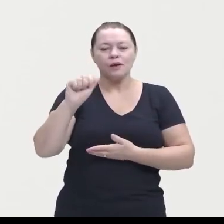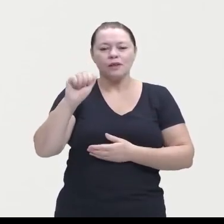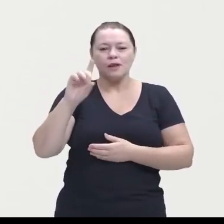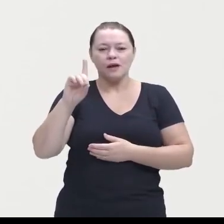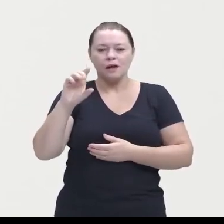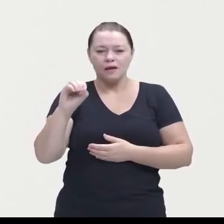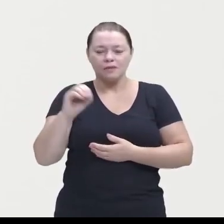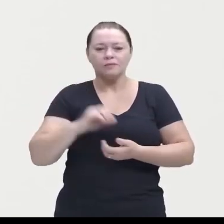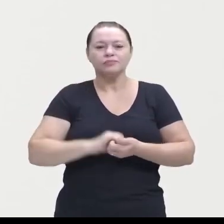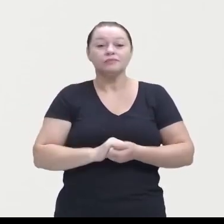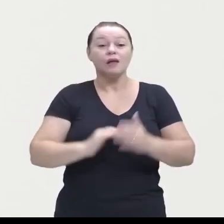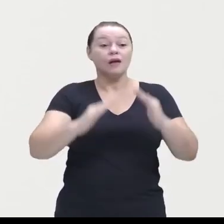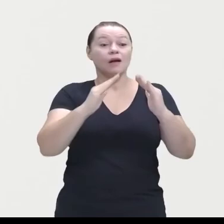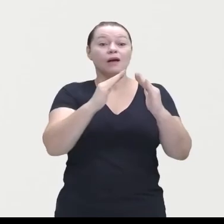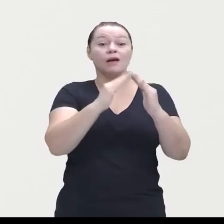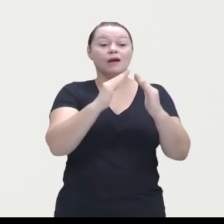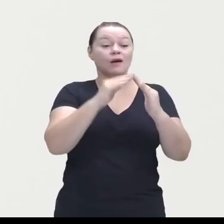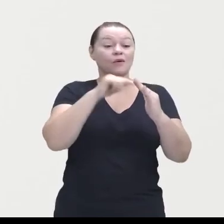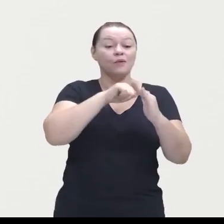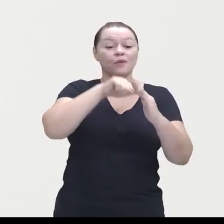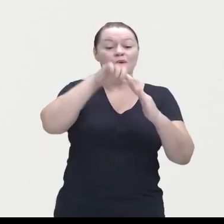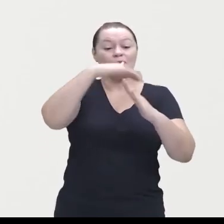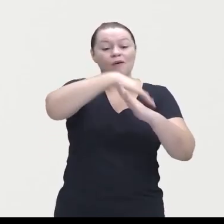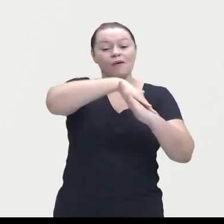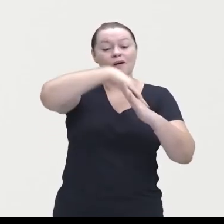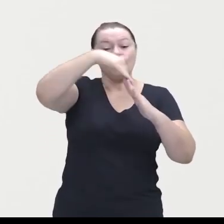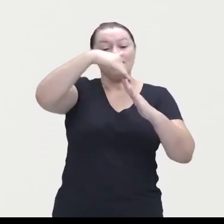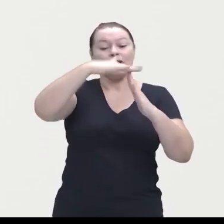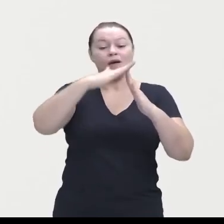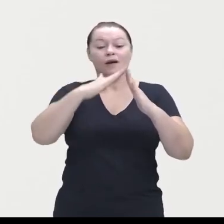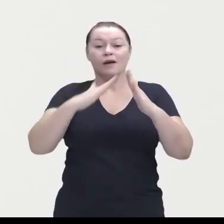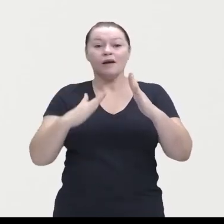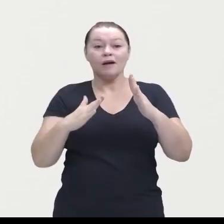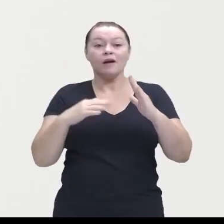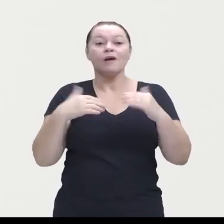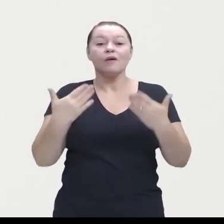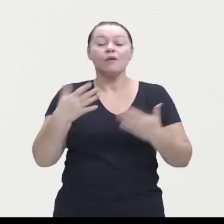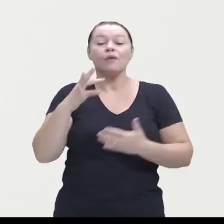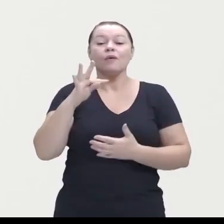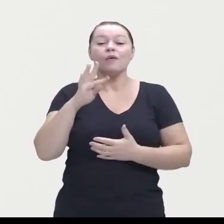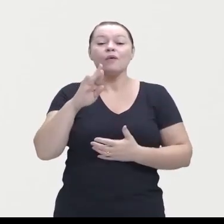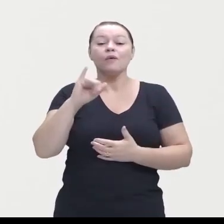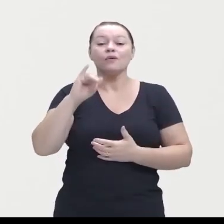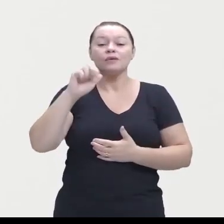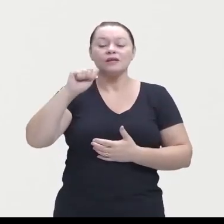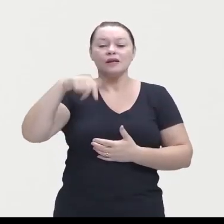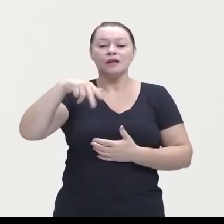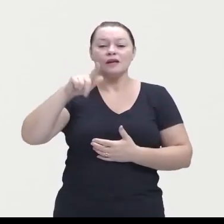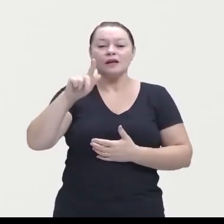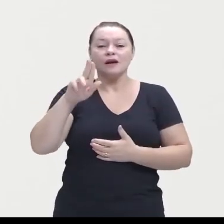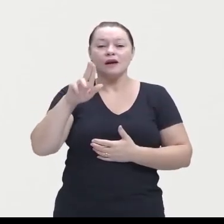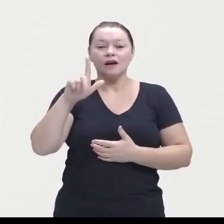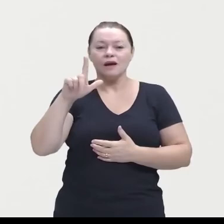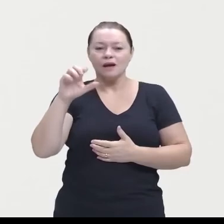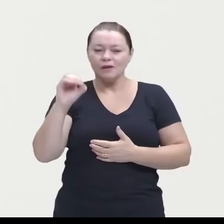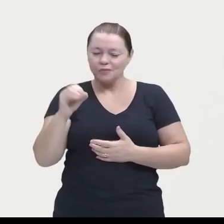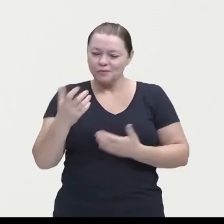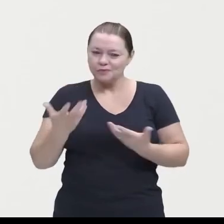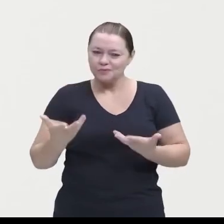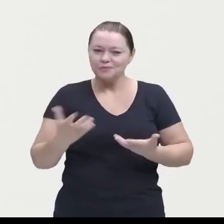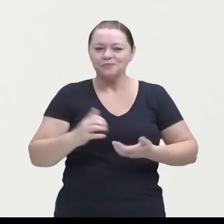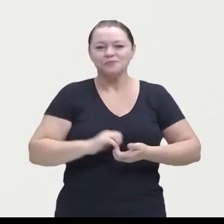O telhado da casa representando um triângulo.